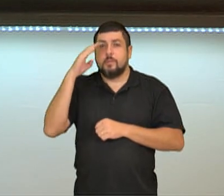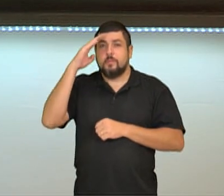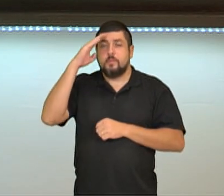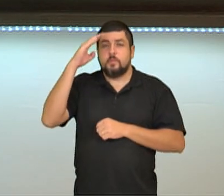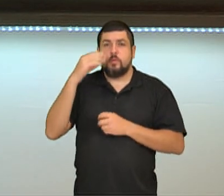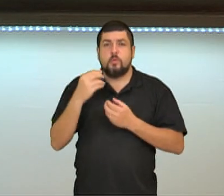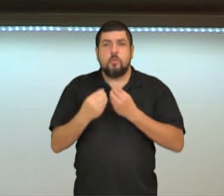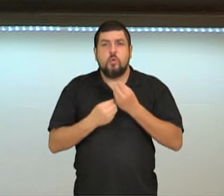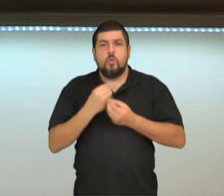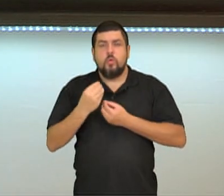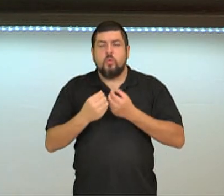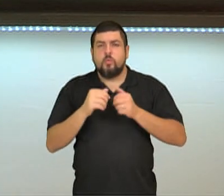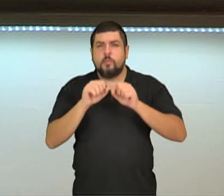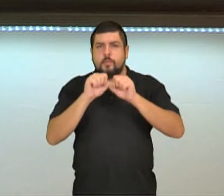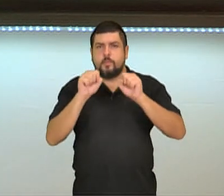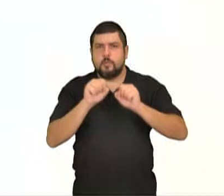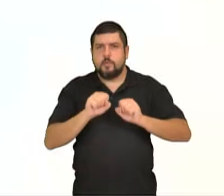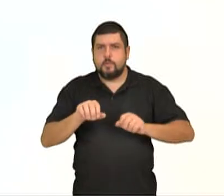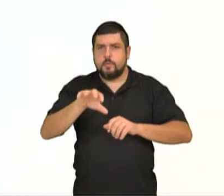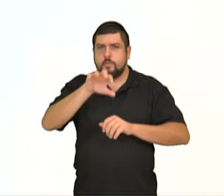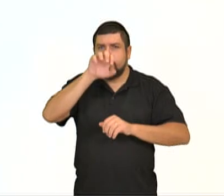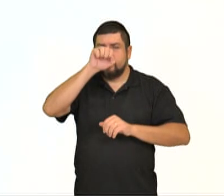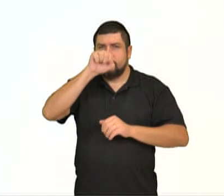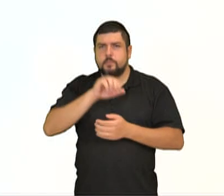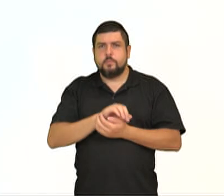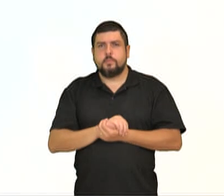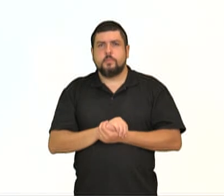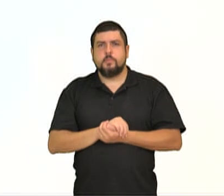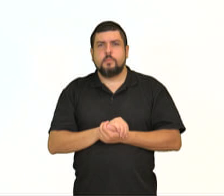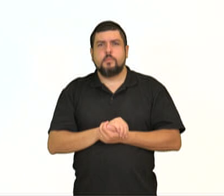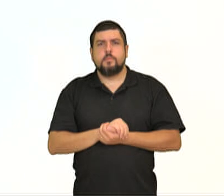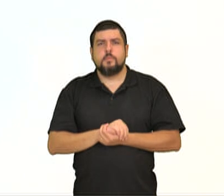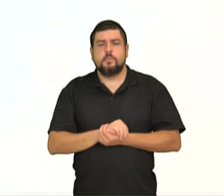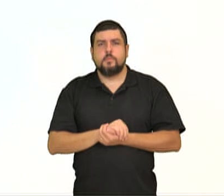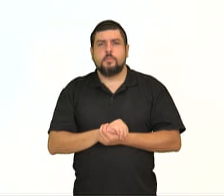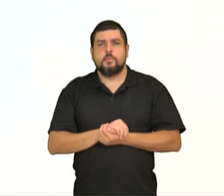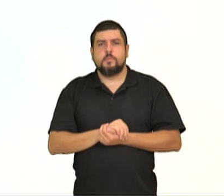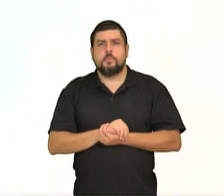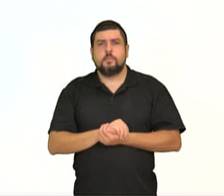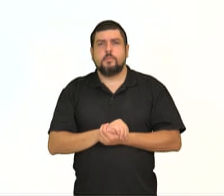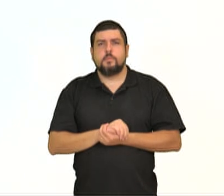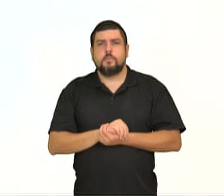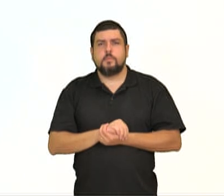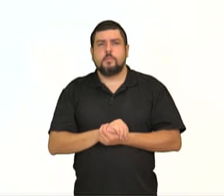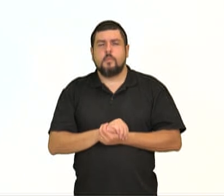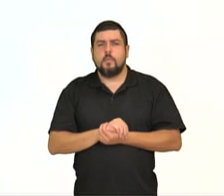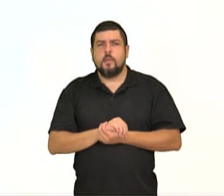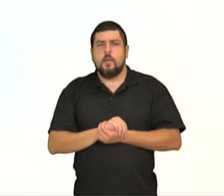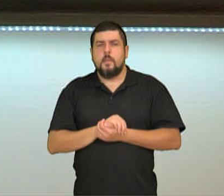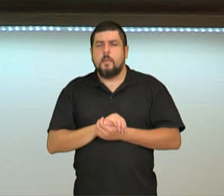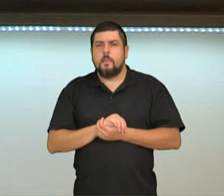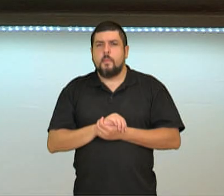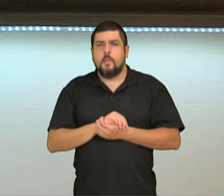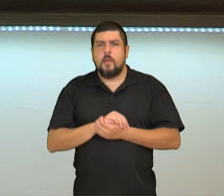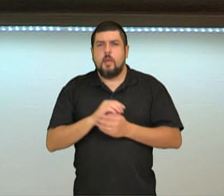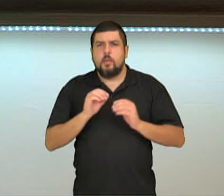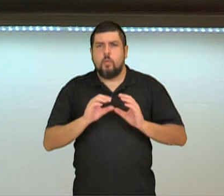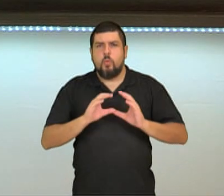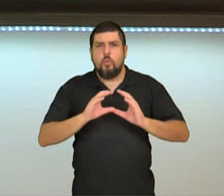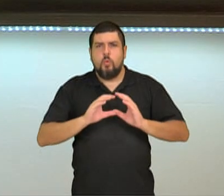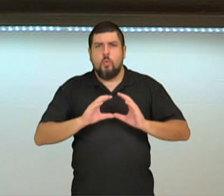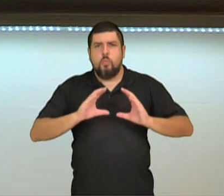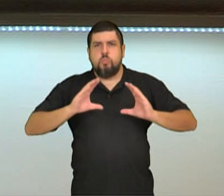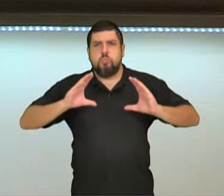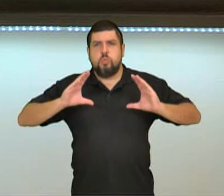funcional do sistema respiratório. Então, essa estrutura aqui, ó, que está em destaque, nós temos milhares delas dentro